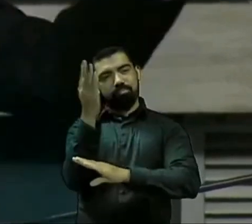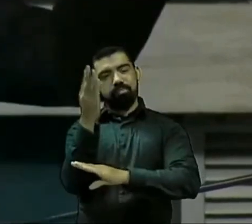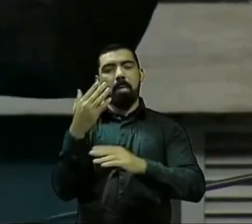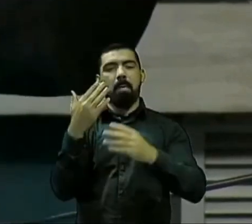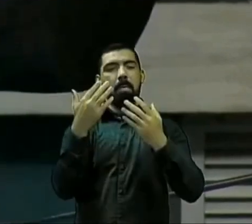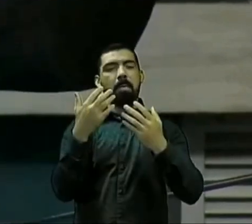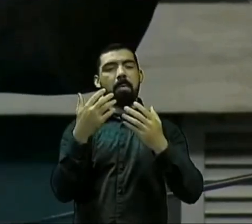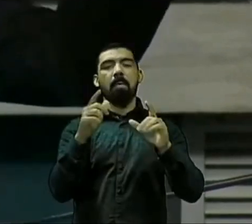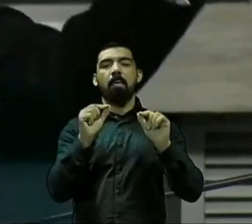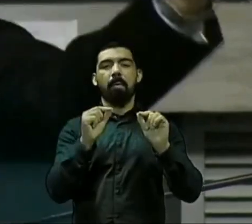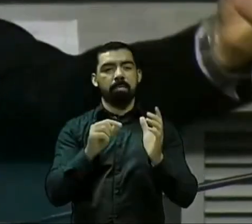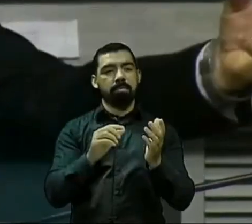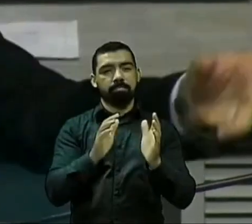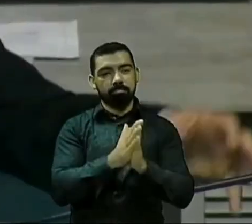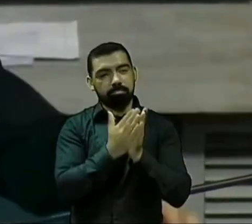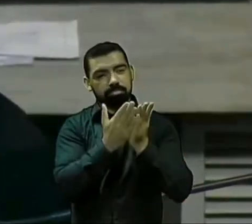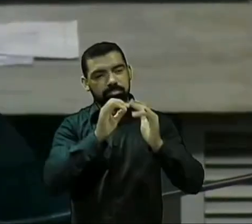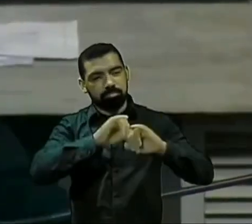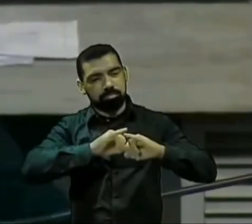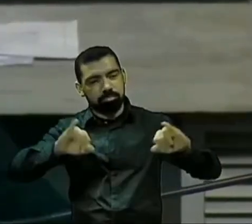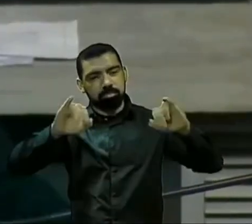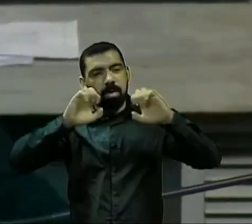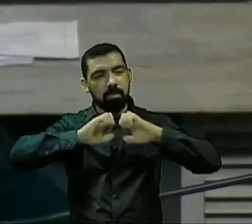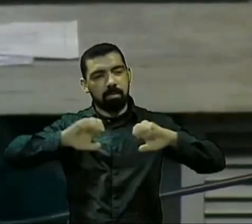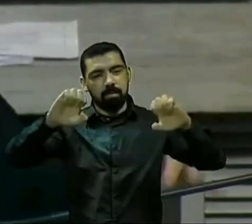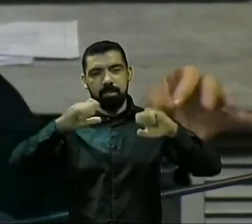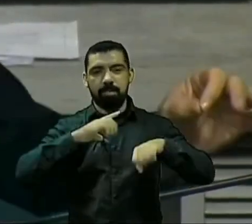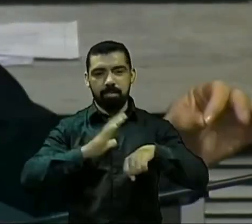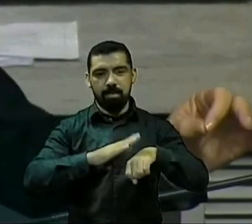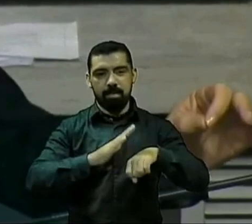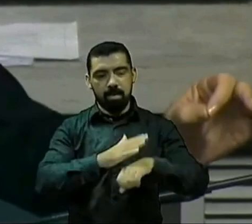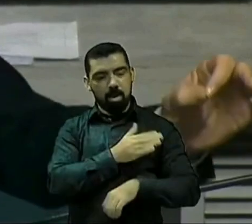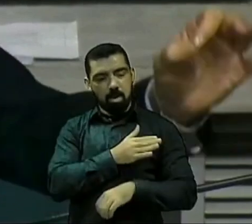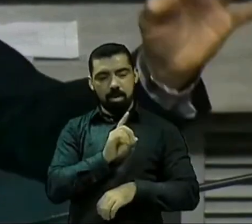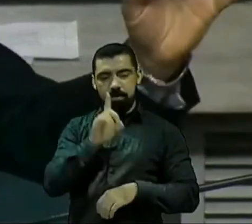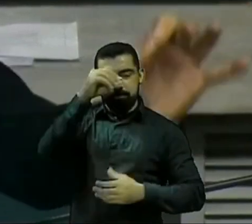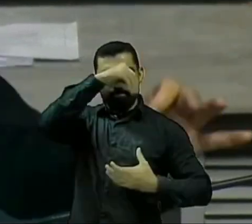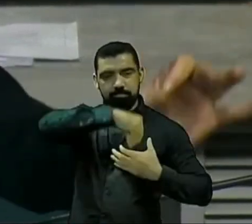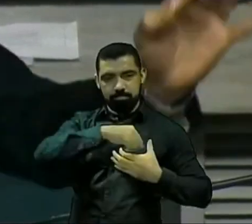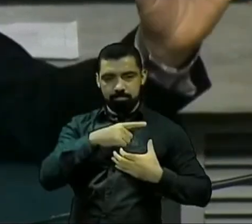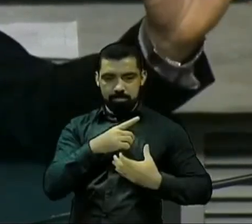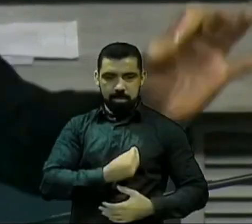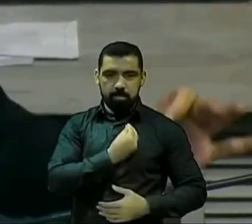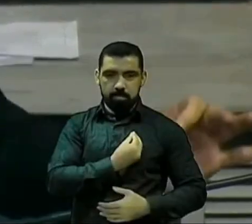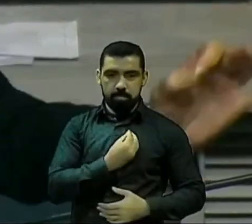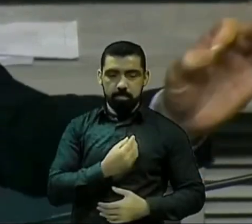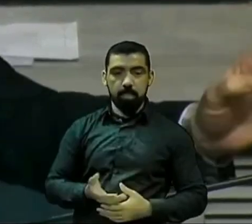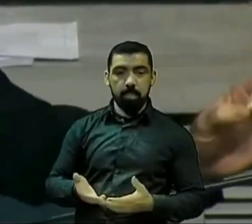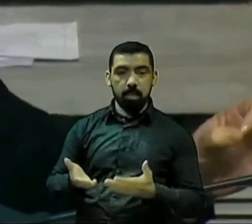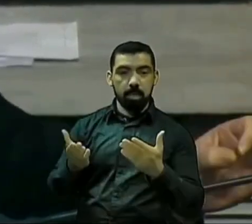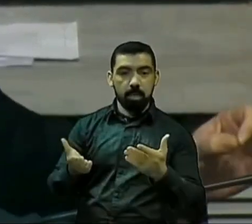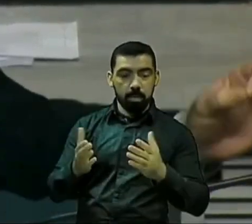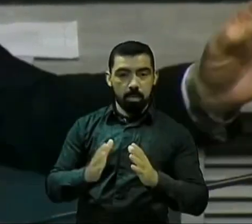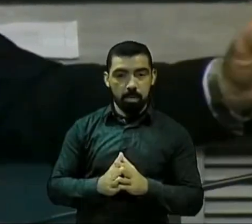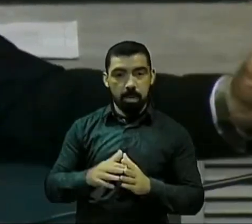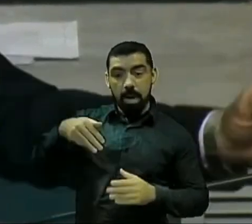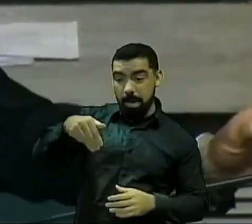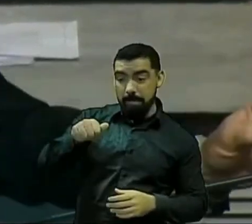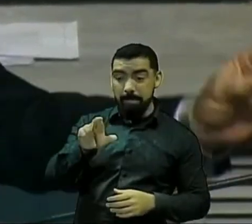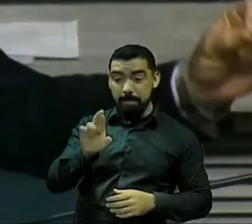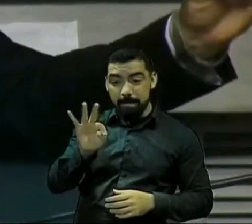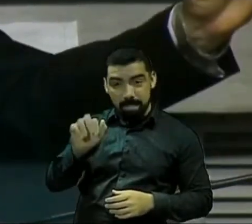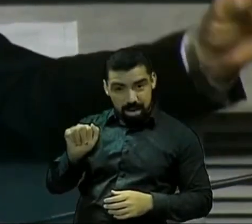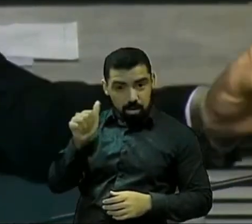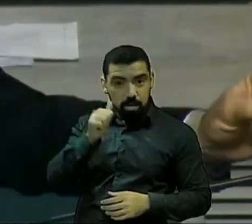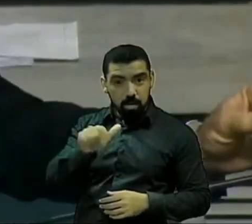ela tem o coração cheio de Deus na vida. Amém. A Marta de Acilon é uma mulher calma, calada, é